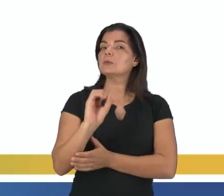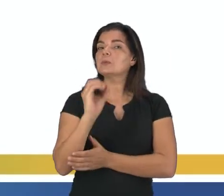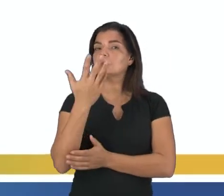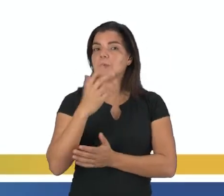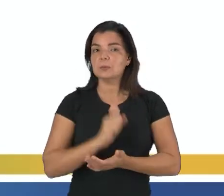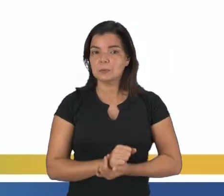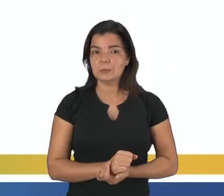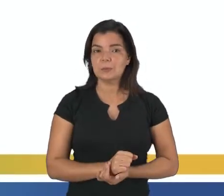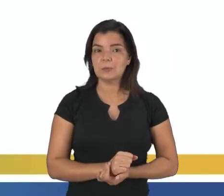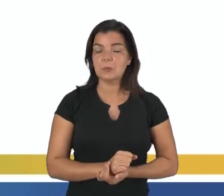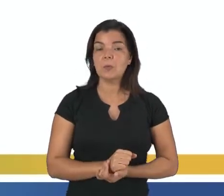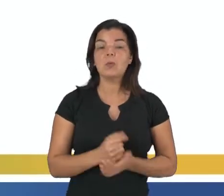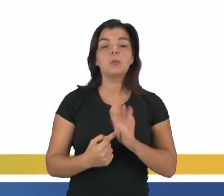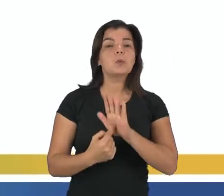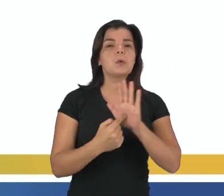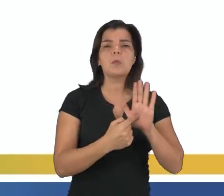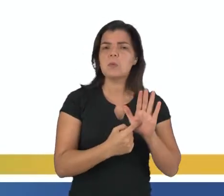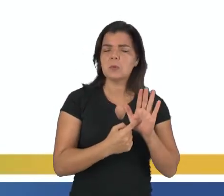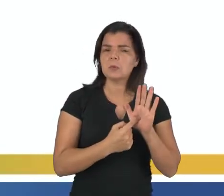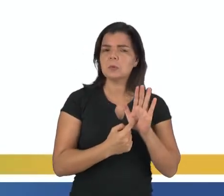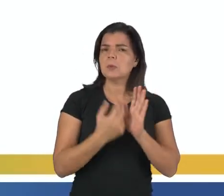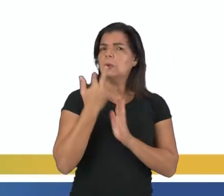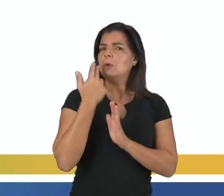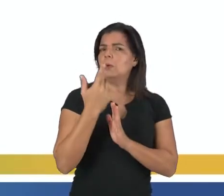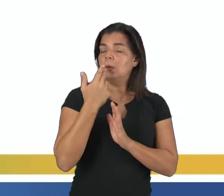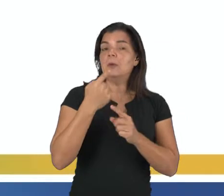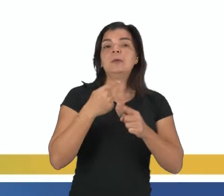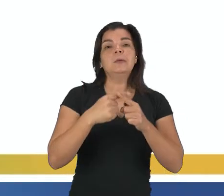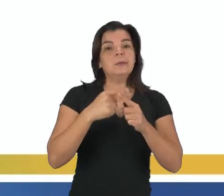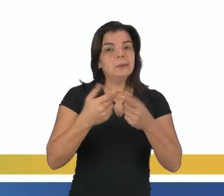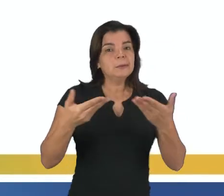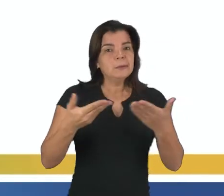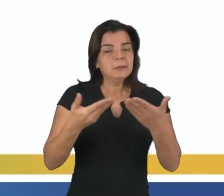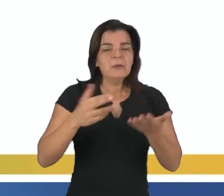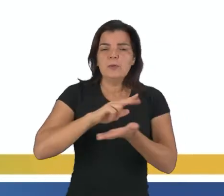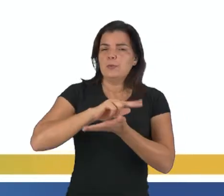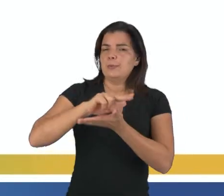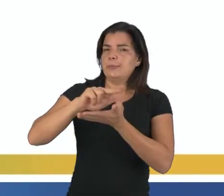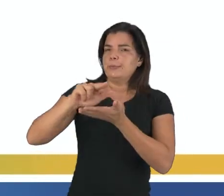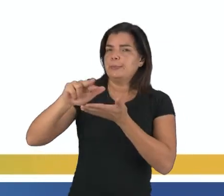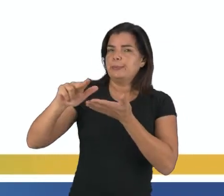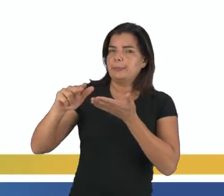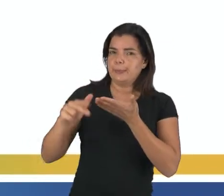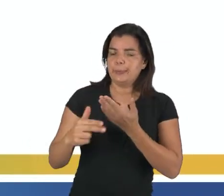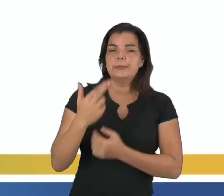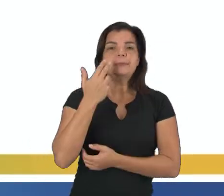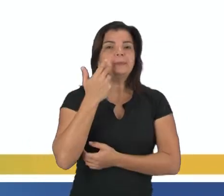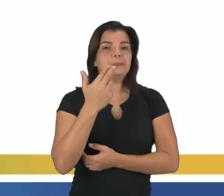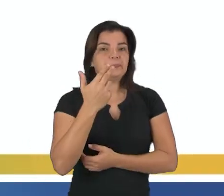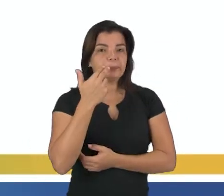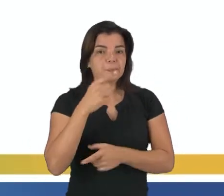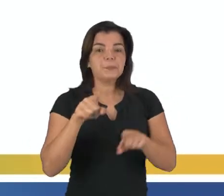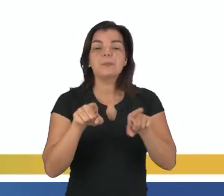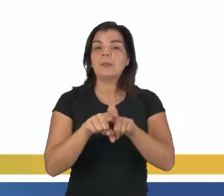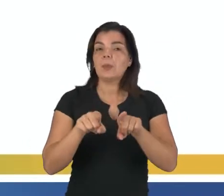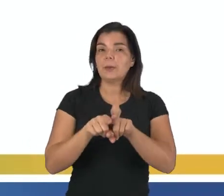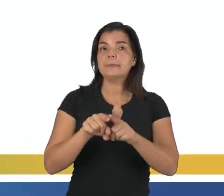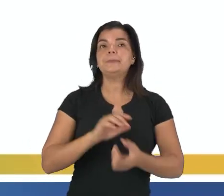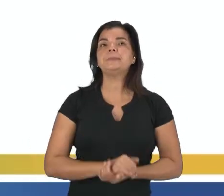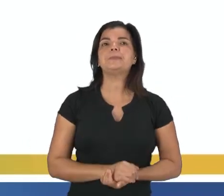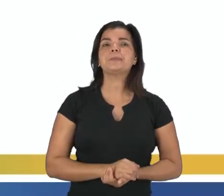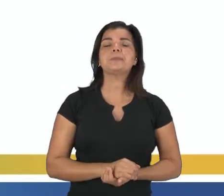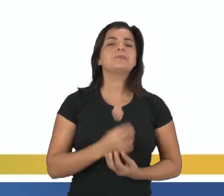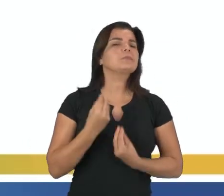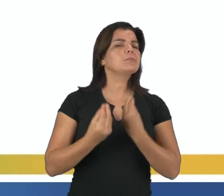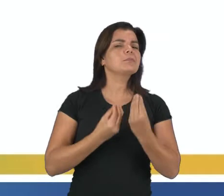como apareceram tantos idiomas porque existem hoje milhares né de idiomas e dialetos enfim